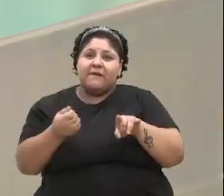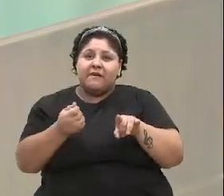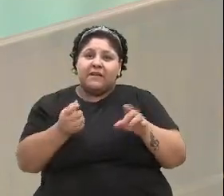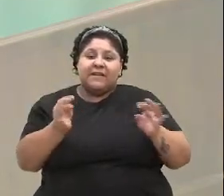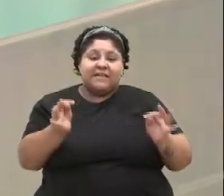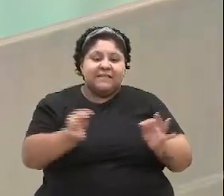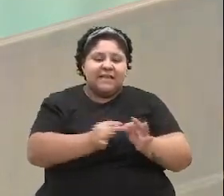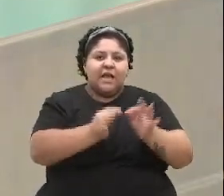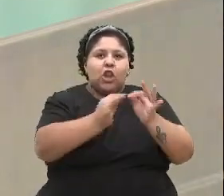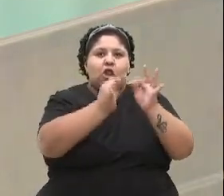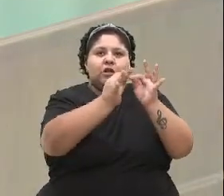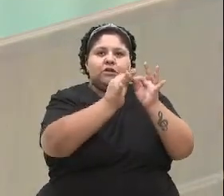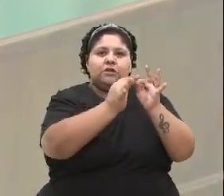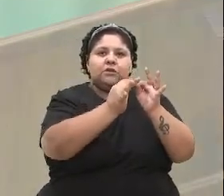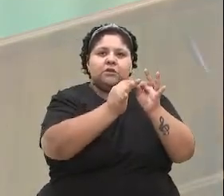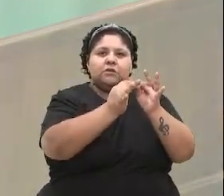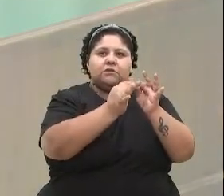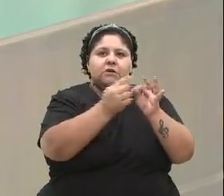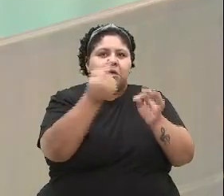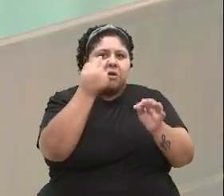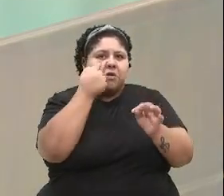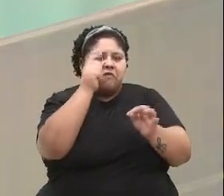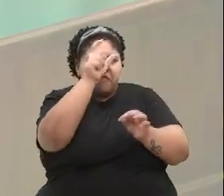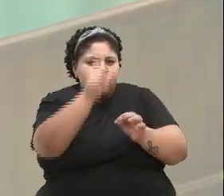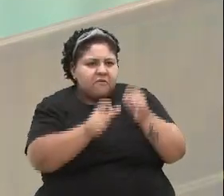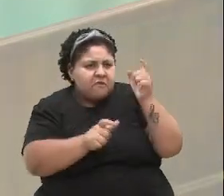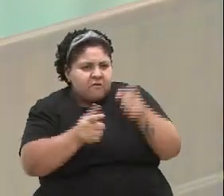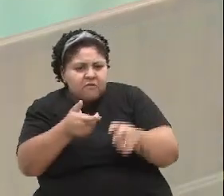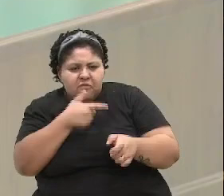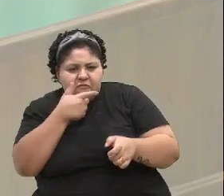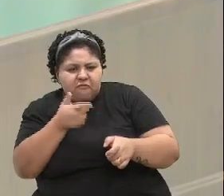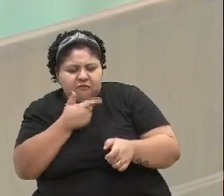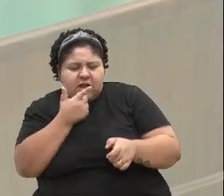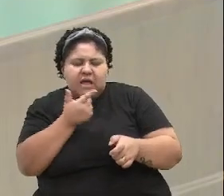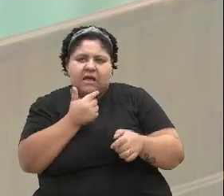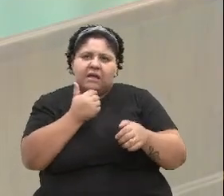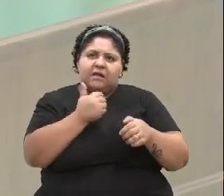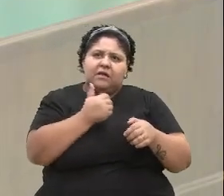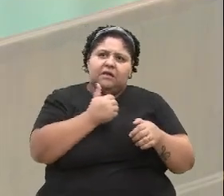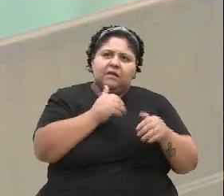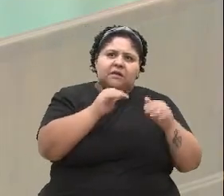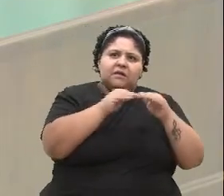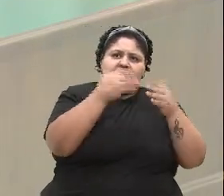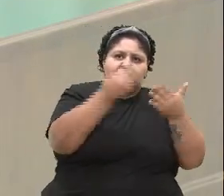tecnológica eu não vi ninguém falar aqui em escola chovendo dentro